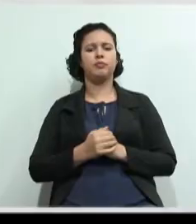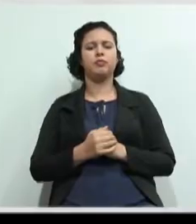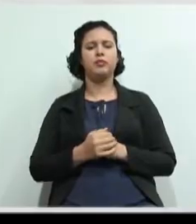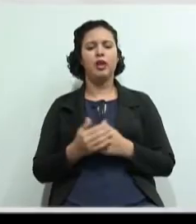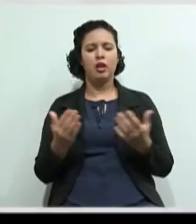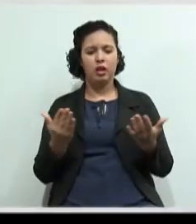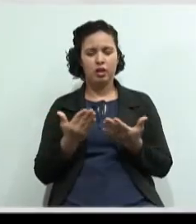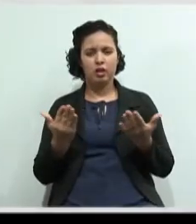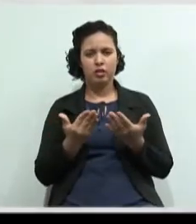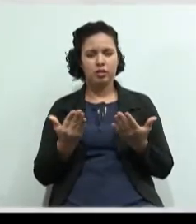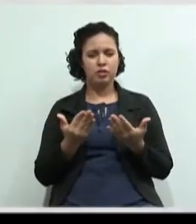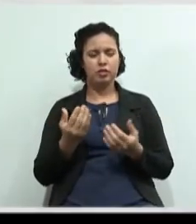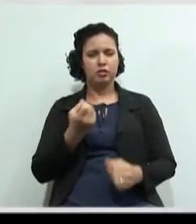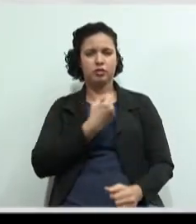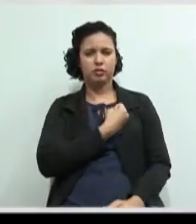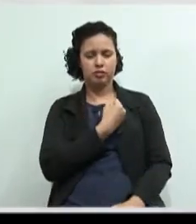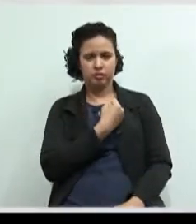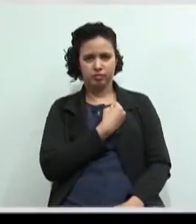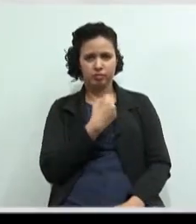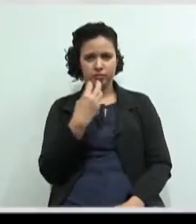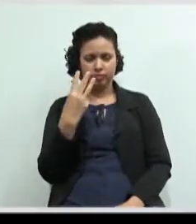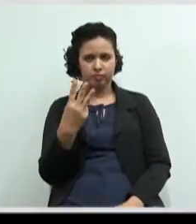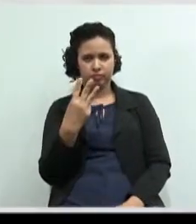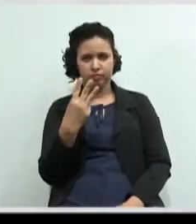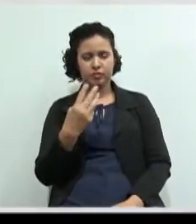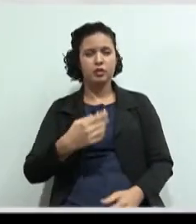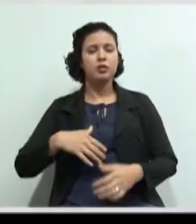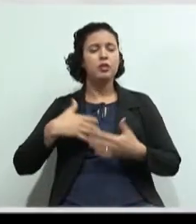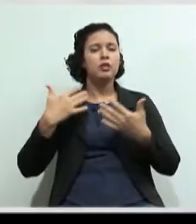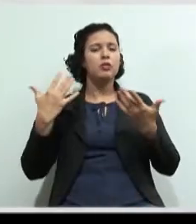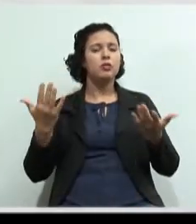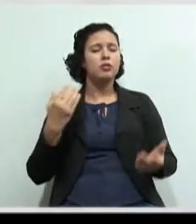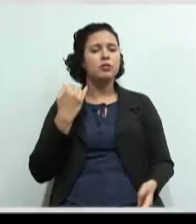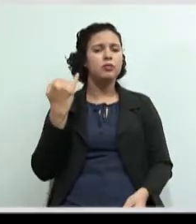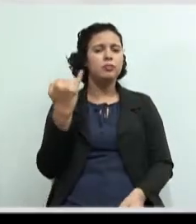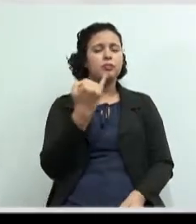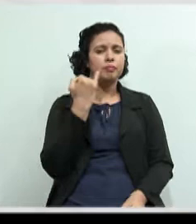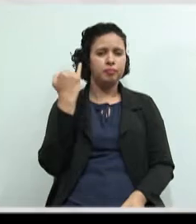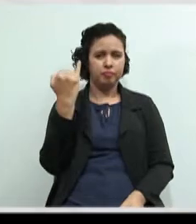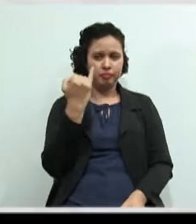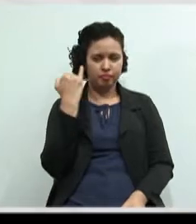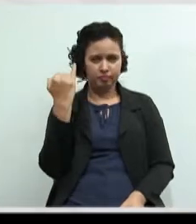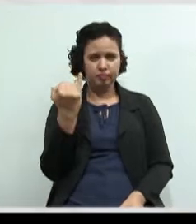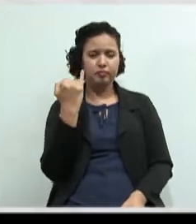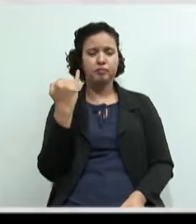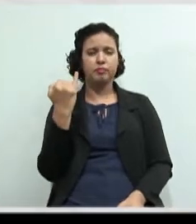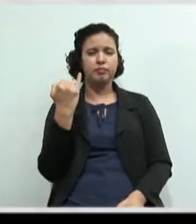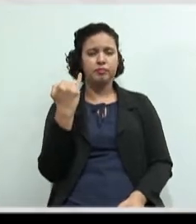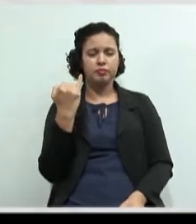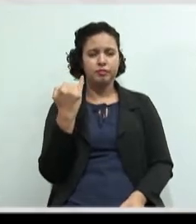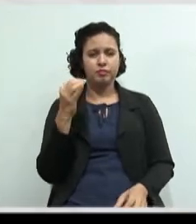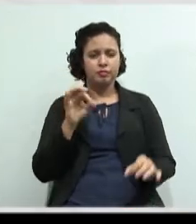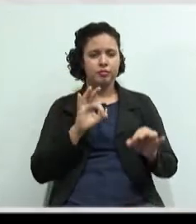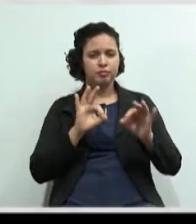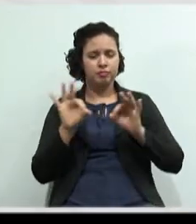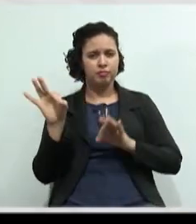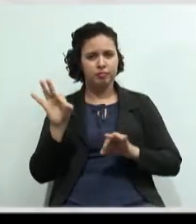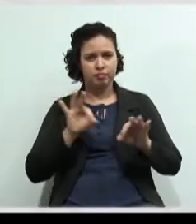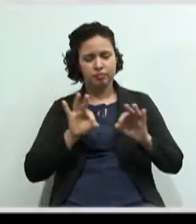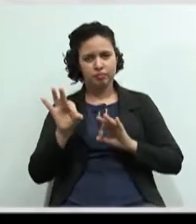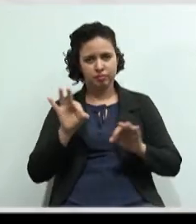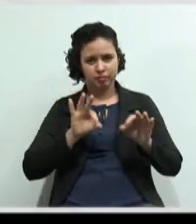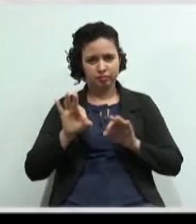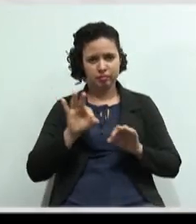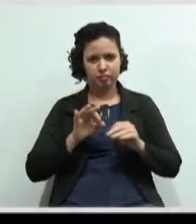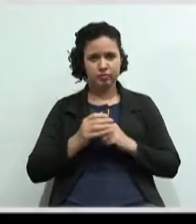número 3, então, tá aqui. Qual a importância de planejar? Professor Jorge, como é que está aí? Nós temos resposta, tem